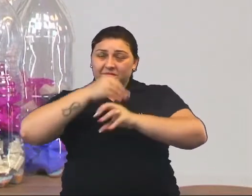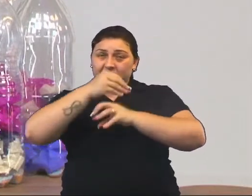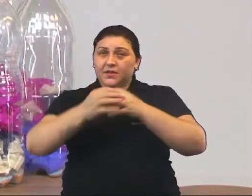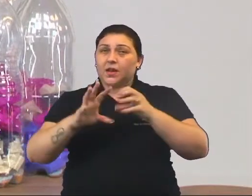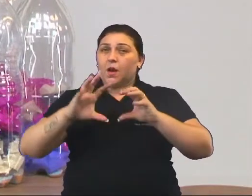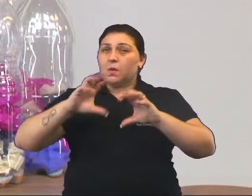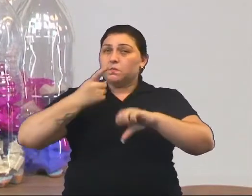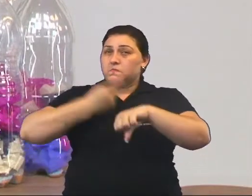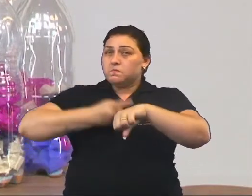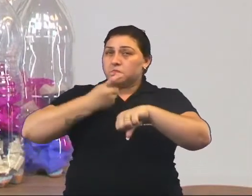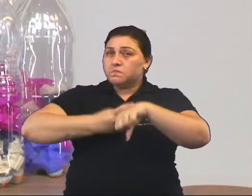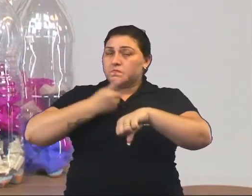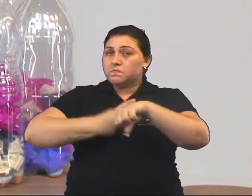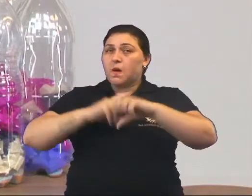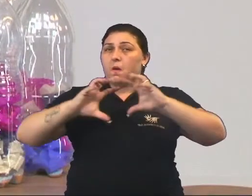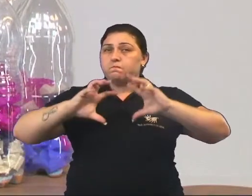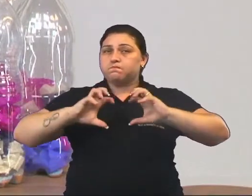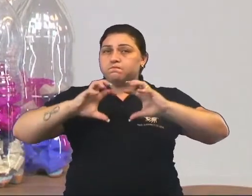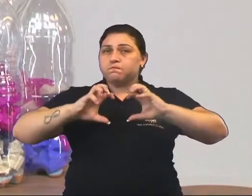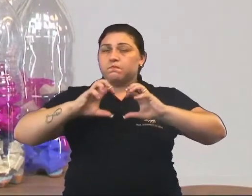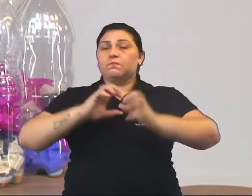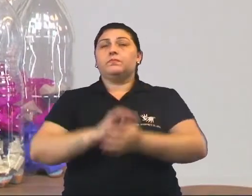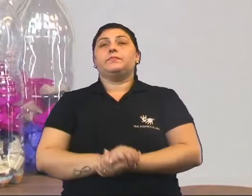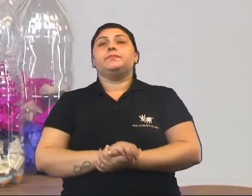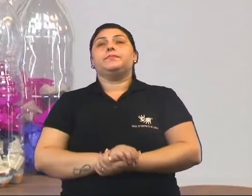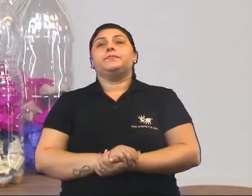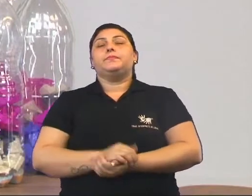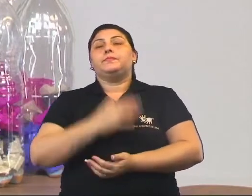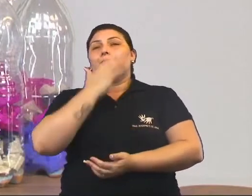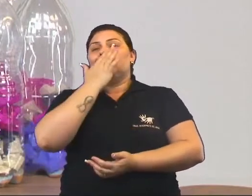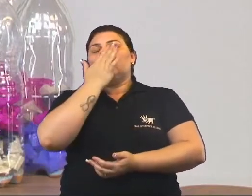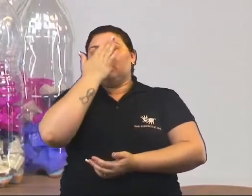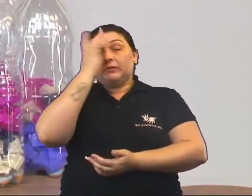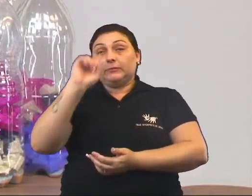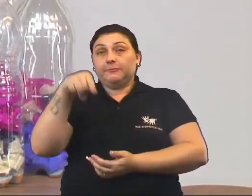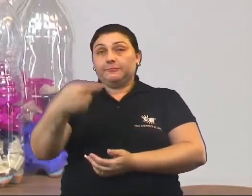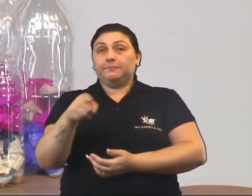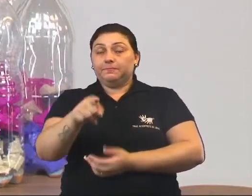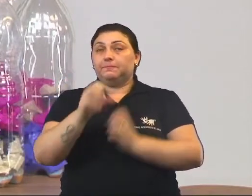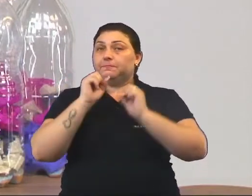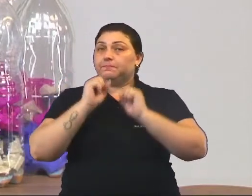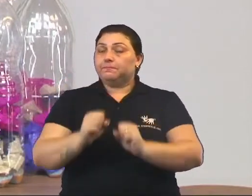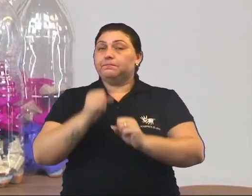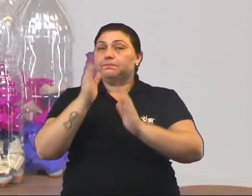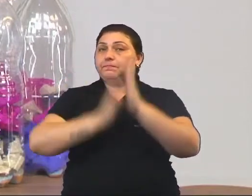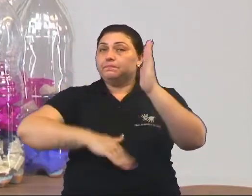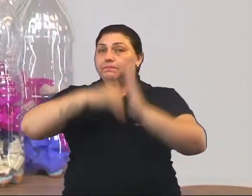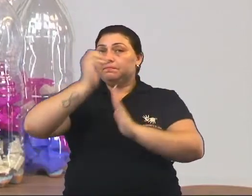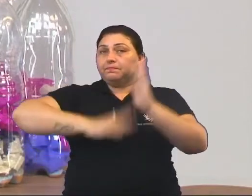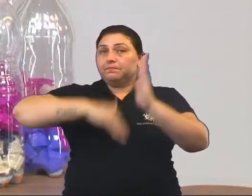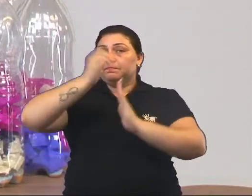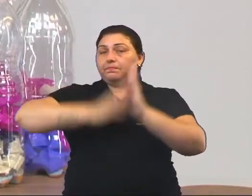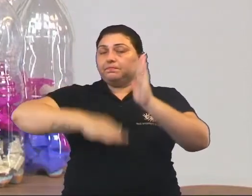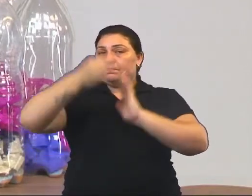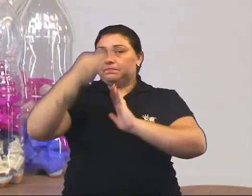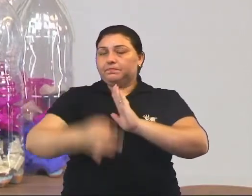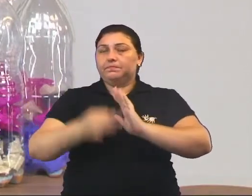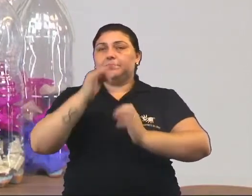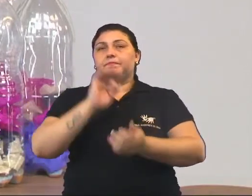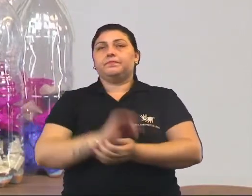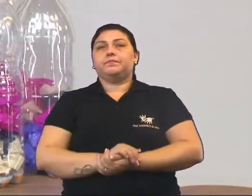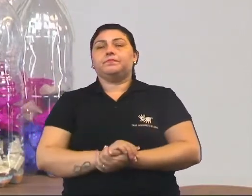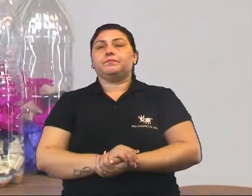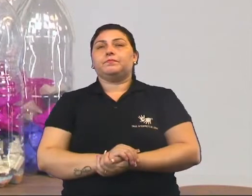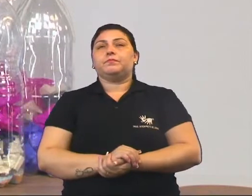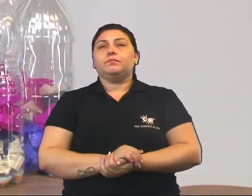que assim a sua bola não se desmanche. E depois você pode pintar, certo? Você pode